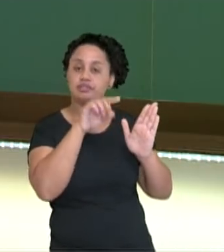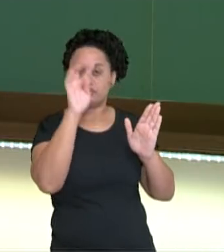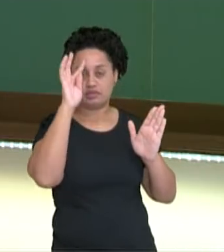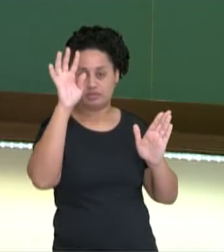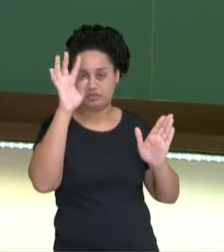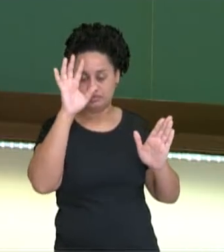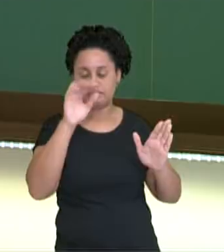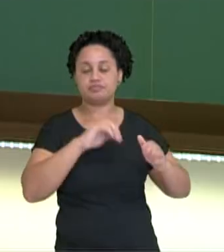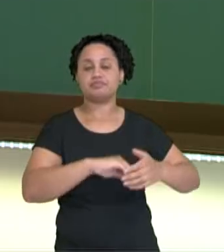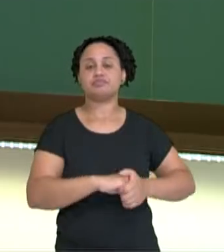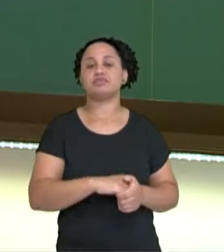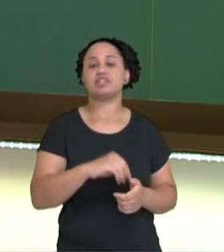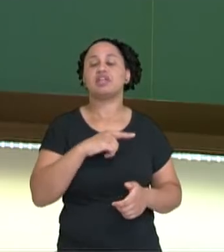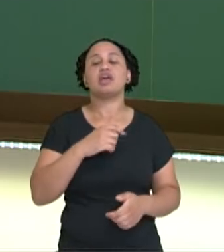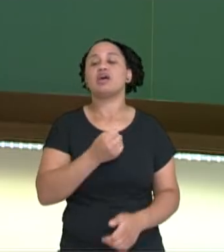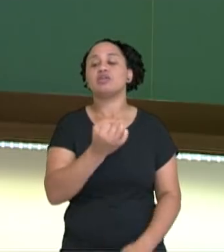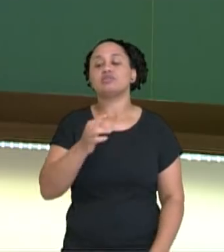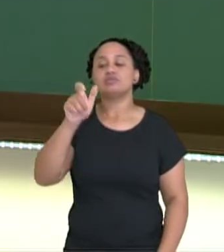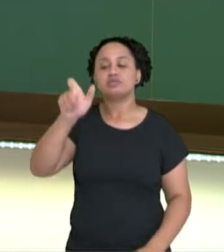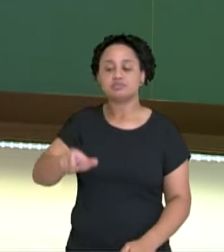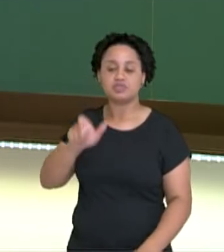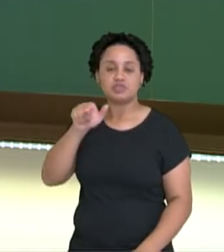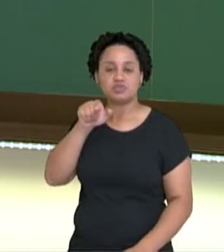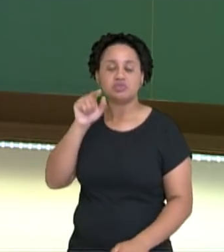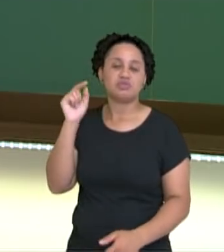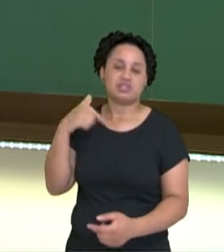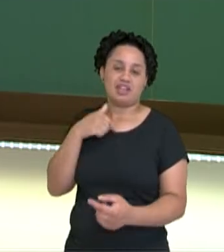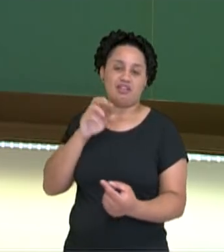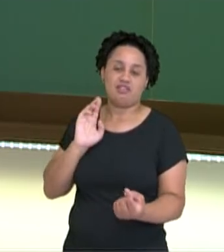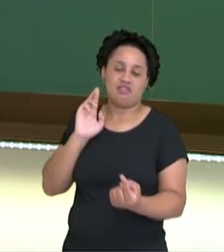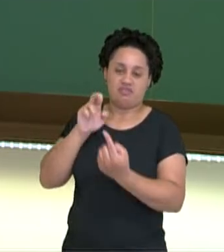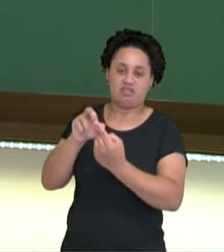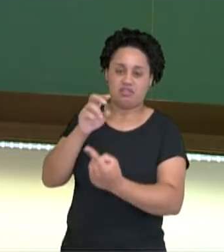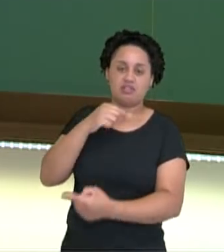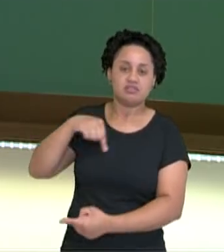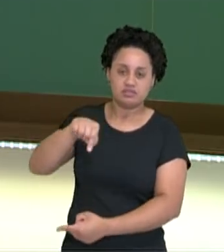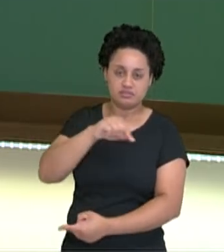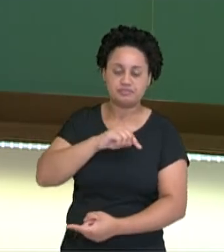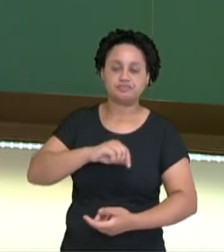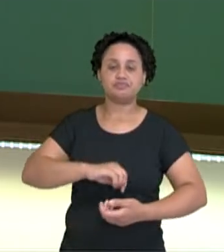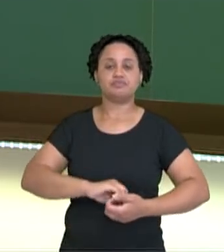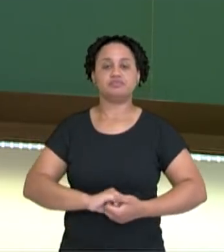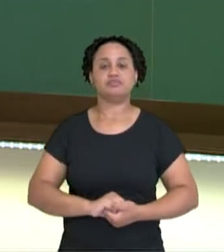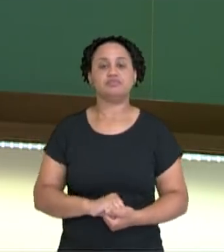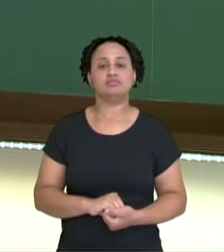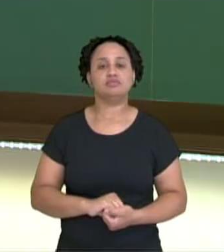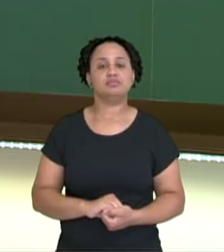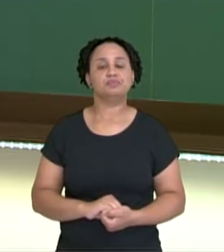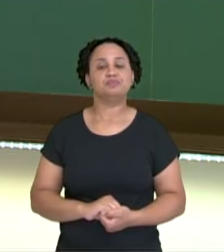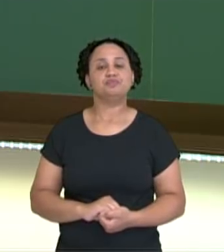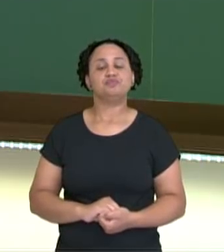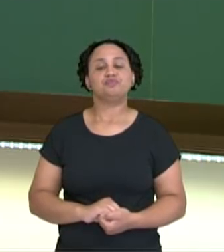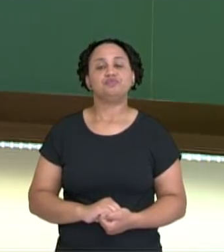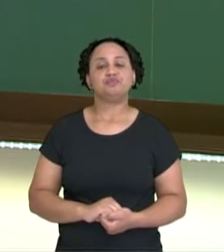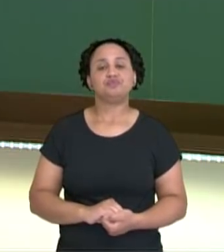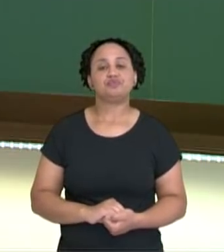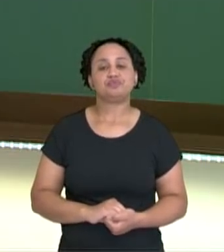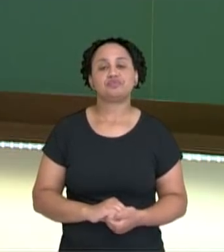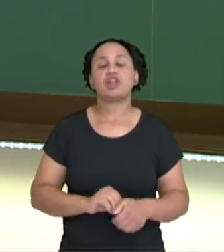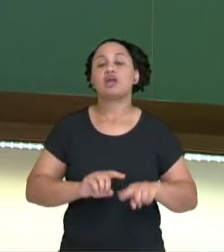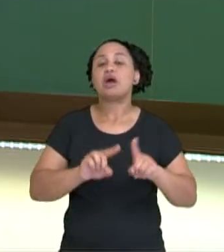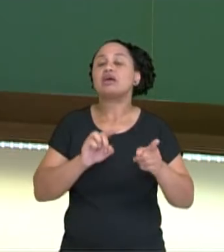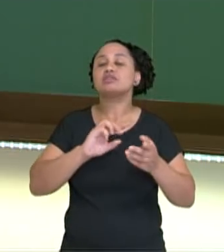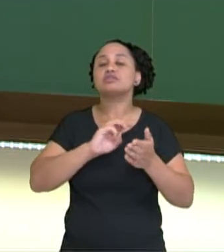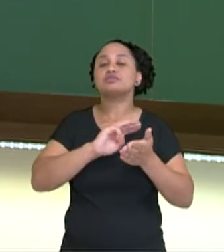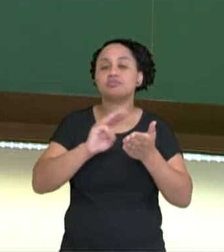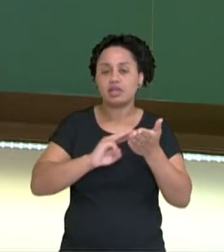conceito, desses teóricos, dessas referências, né, científicas. Já o método faz